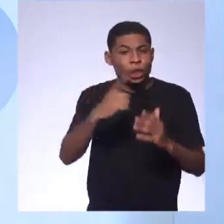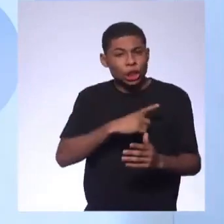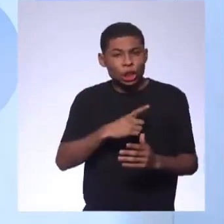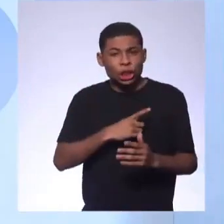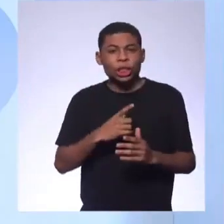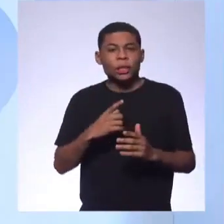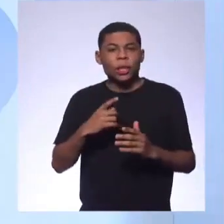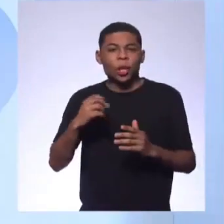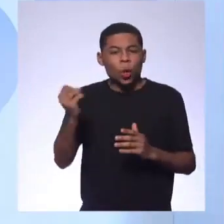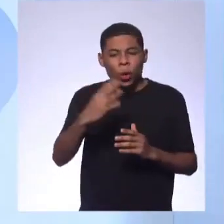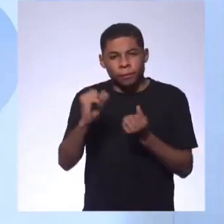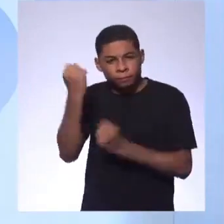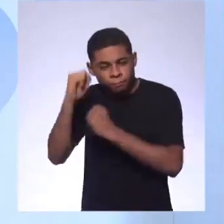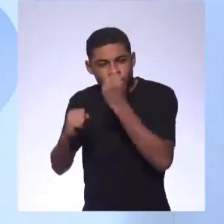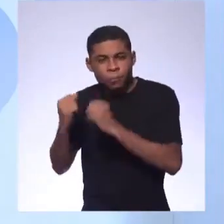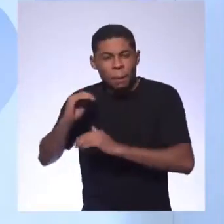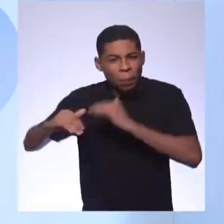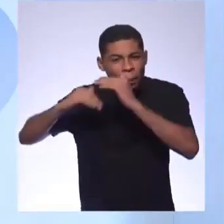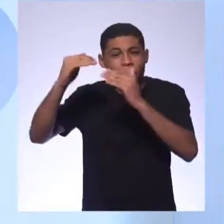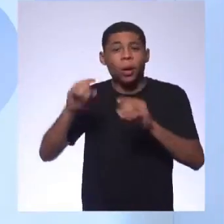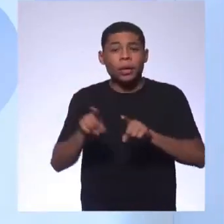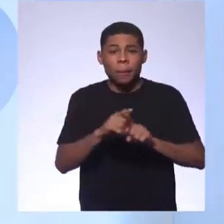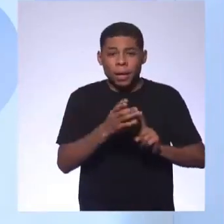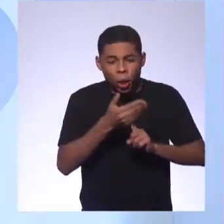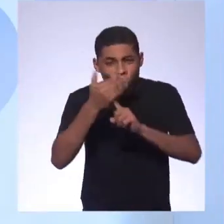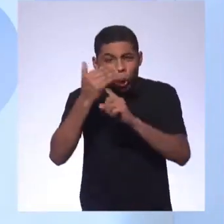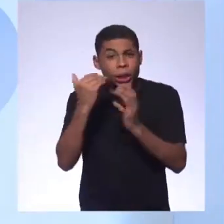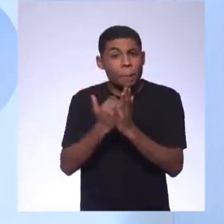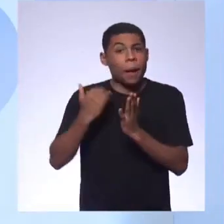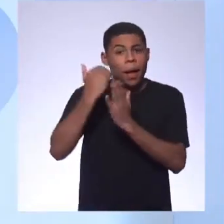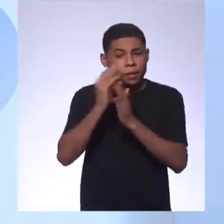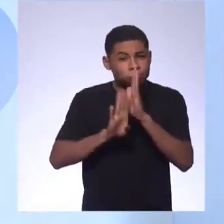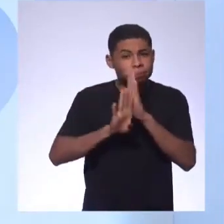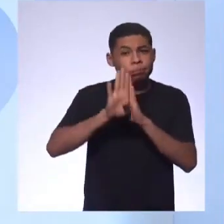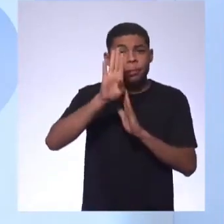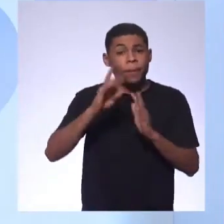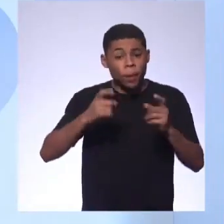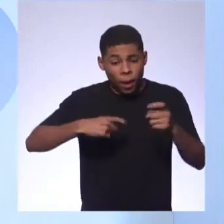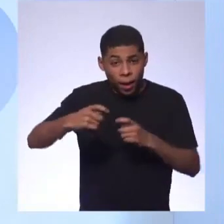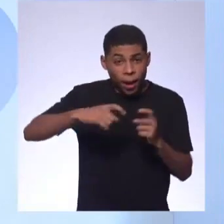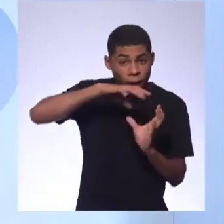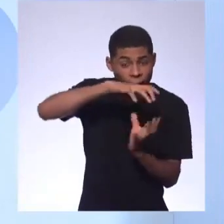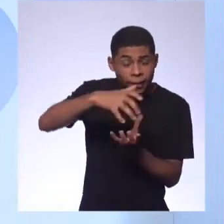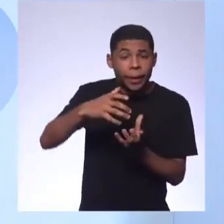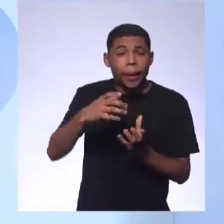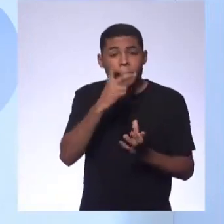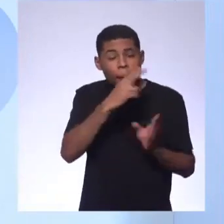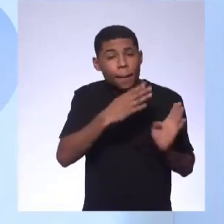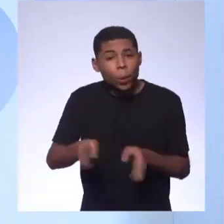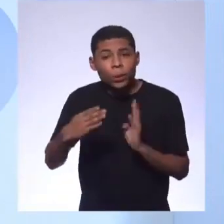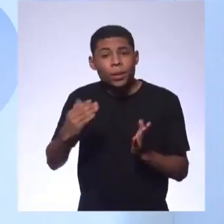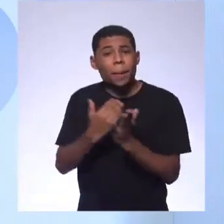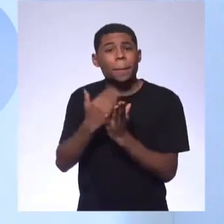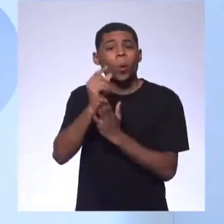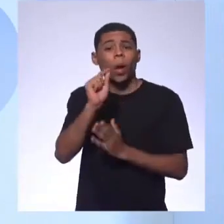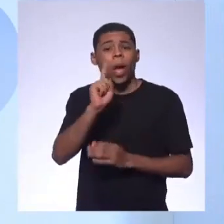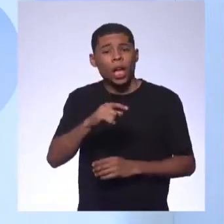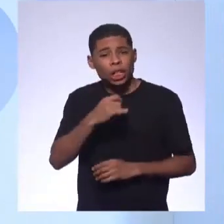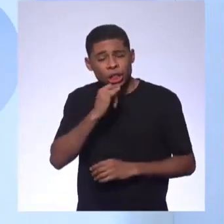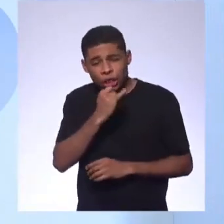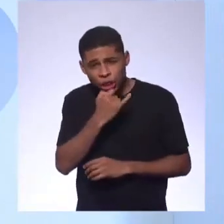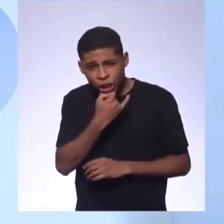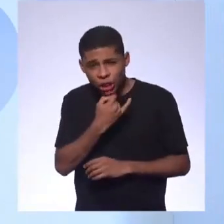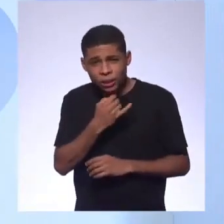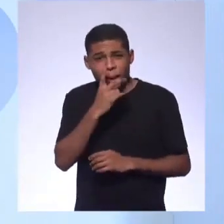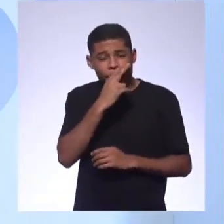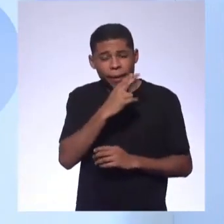Revolução Industrial, com esses avanços dessas tecnologias, a guerra ela produziu um tipo de tristeza e de uma